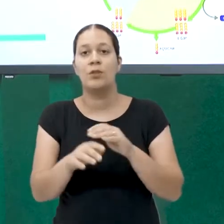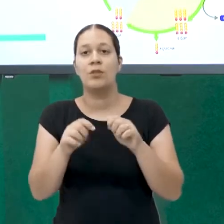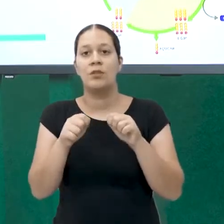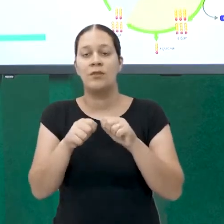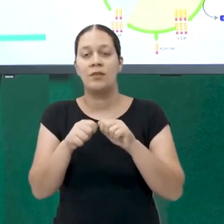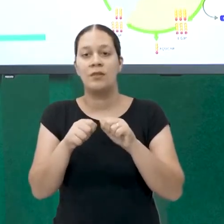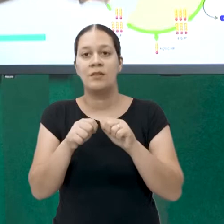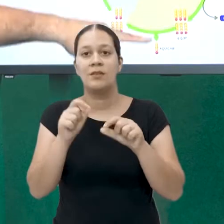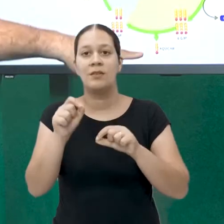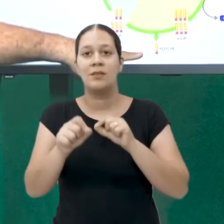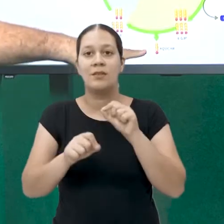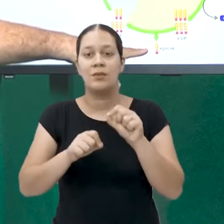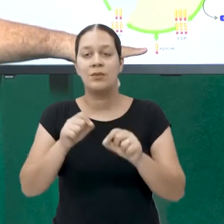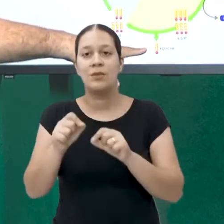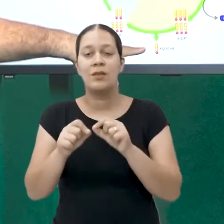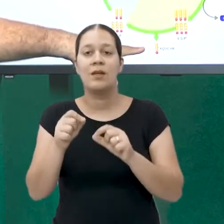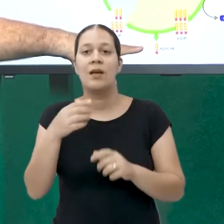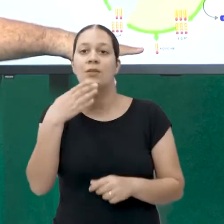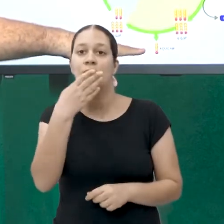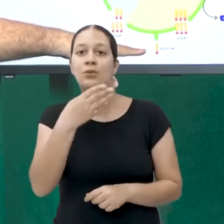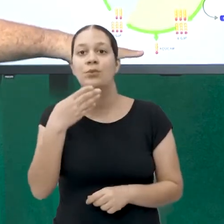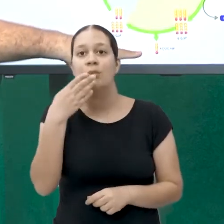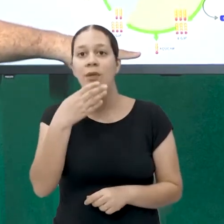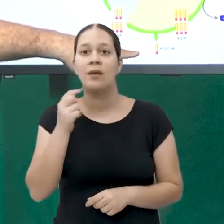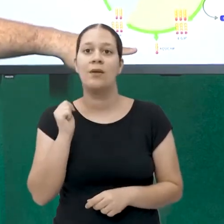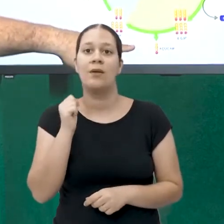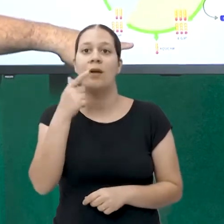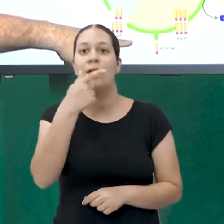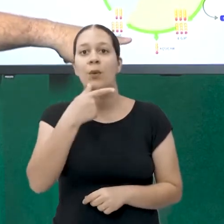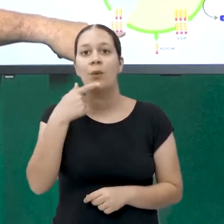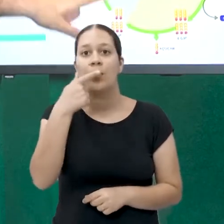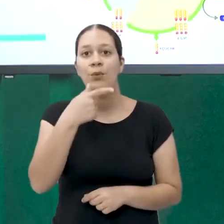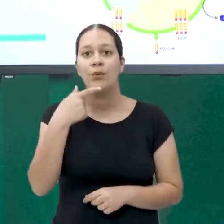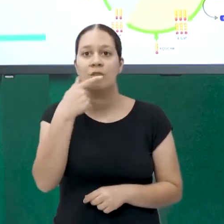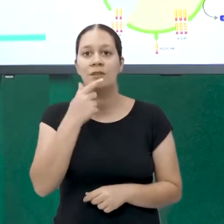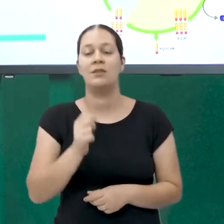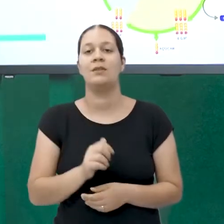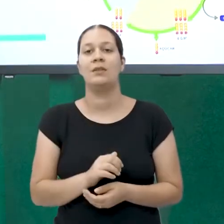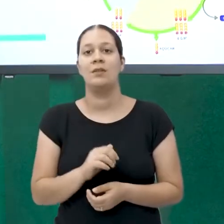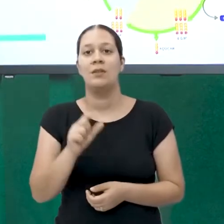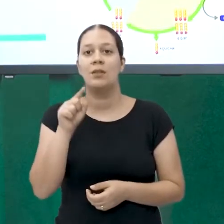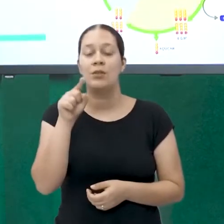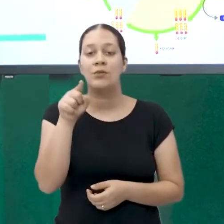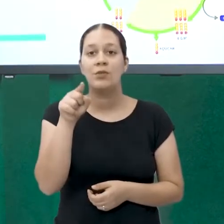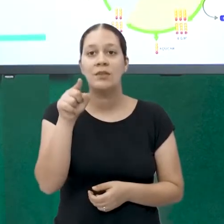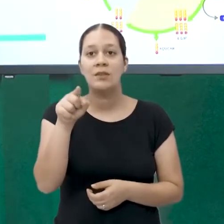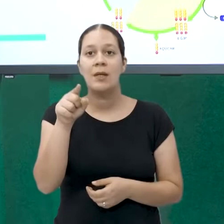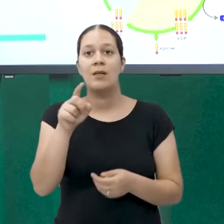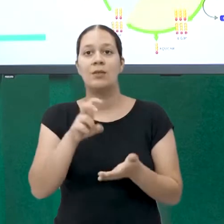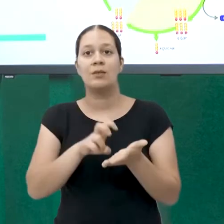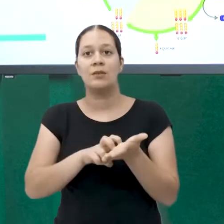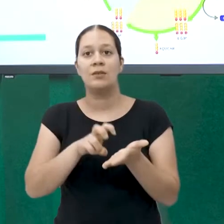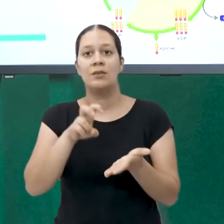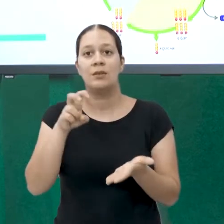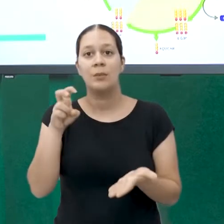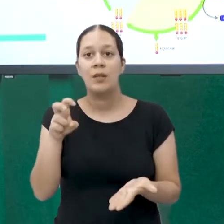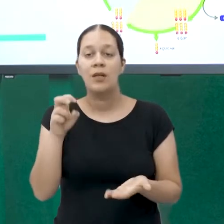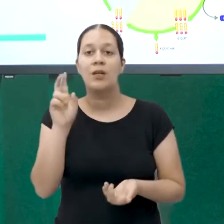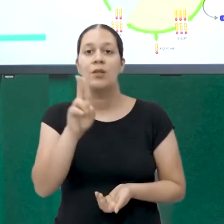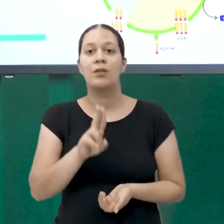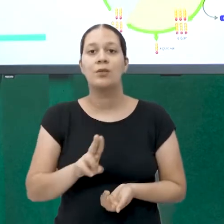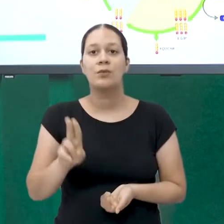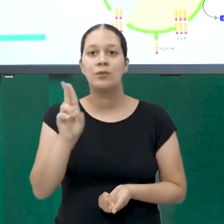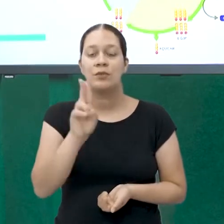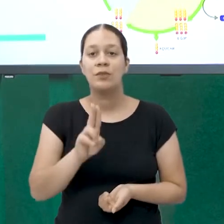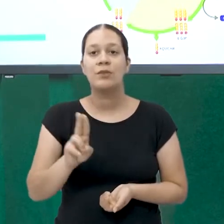e aí você vai produzir ao final o quê? Açúcar, glicose, tá? O gás carbônico que você pegou lá de manhã,